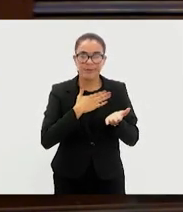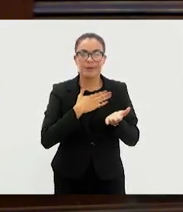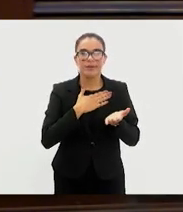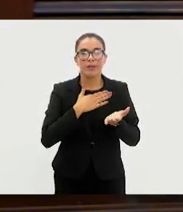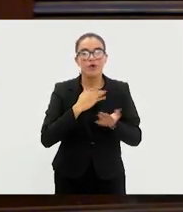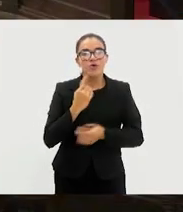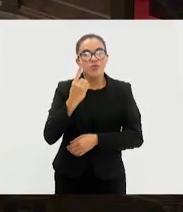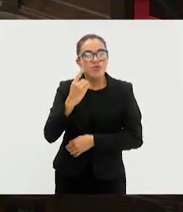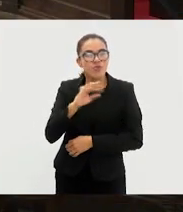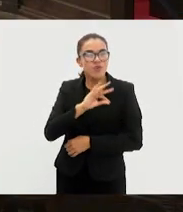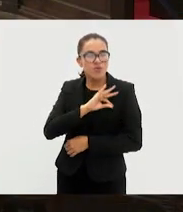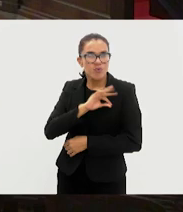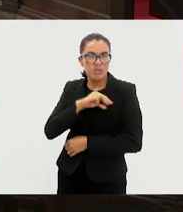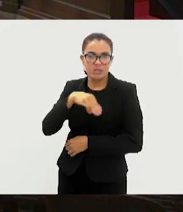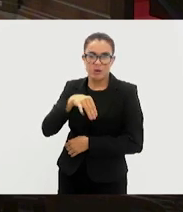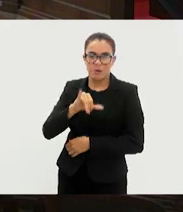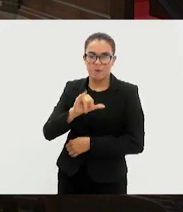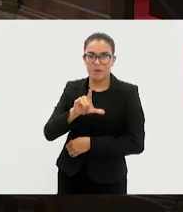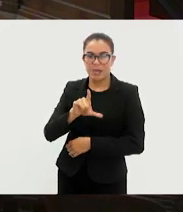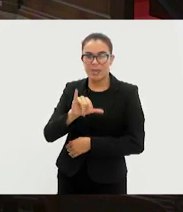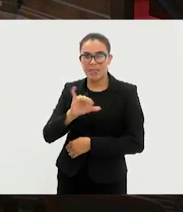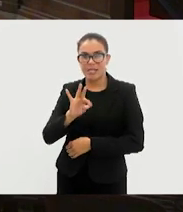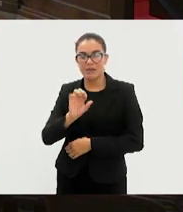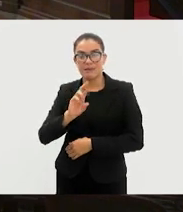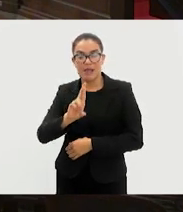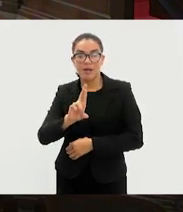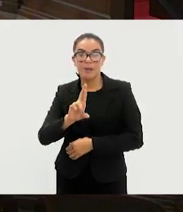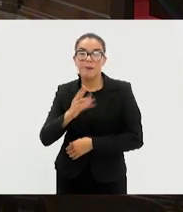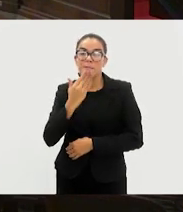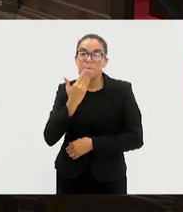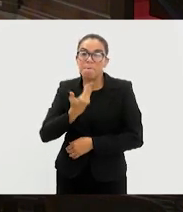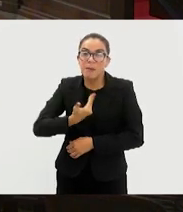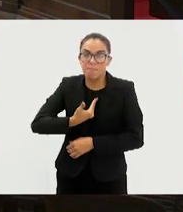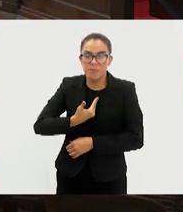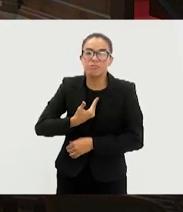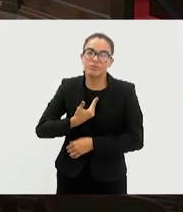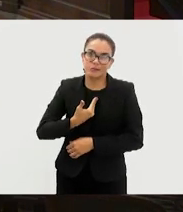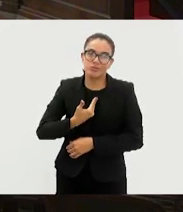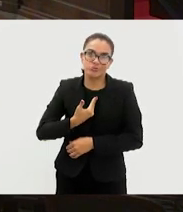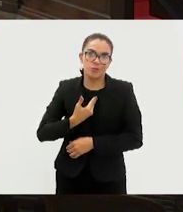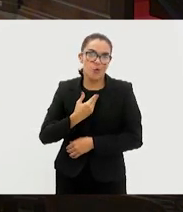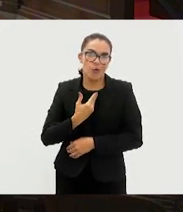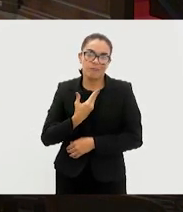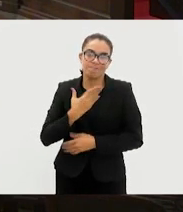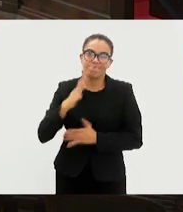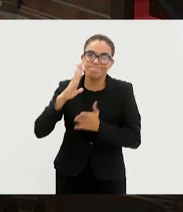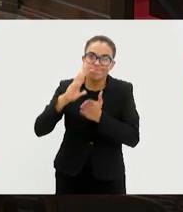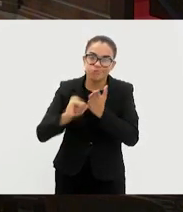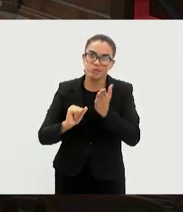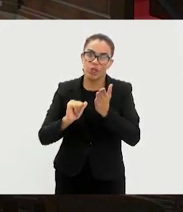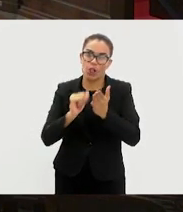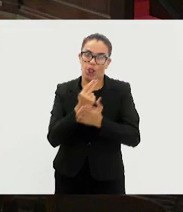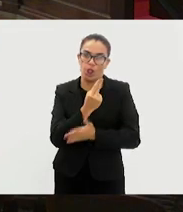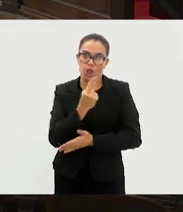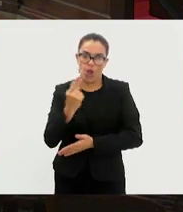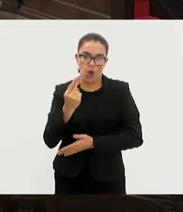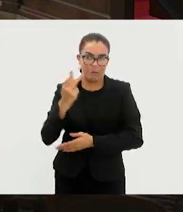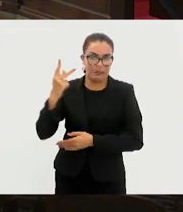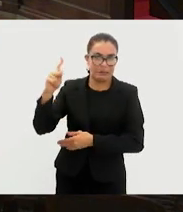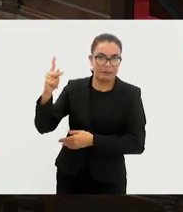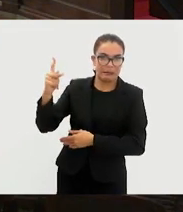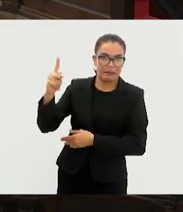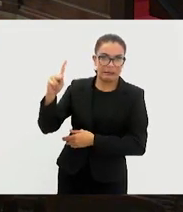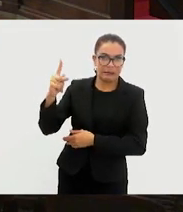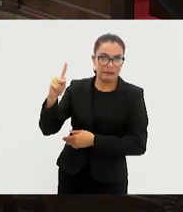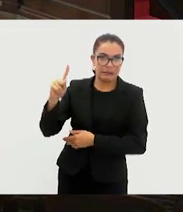policial militar que eu não tenho... Ele me pediu que o seu nome não fosse divulgado,